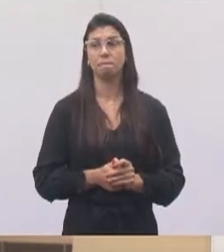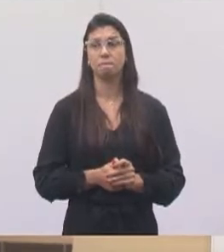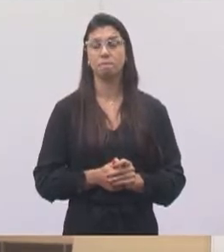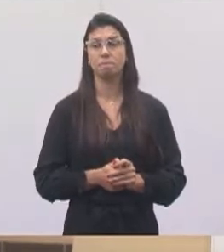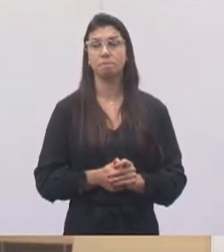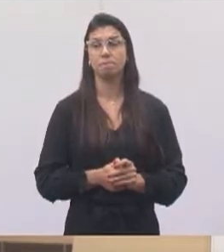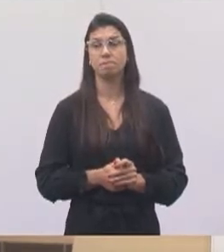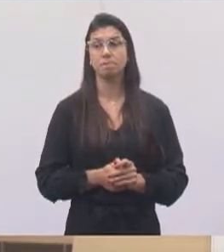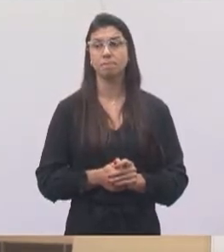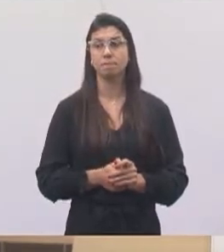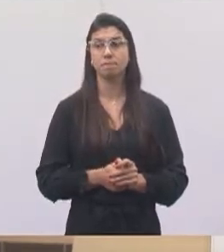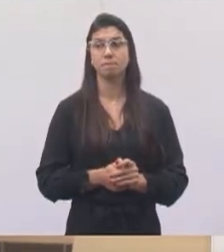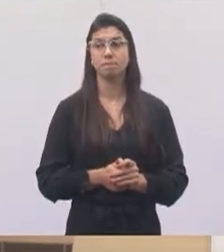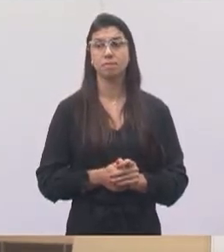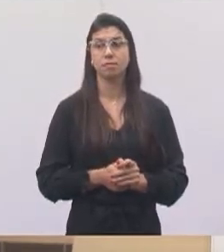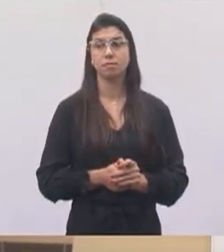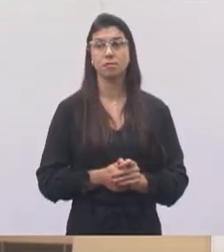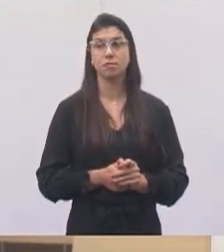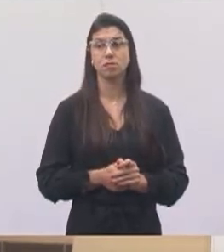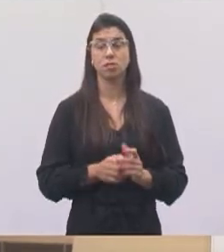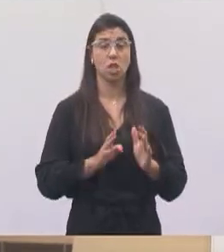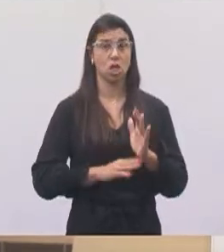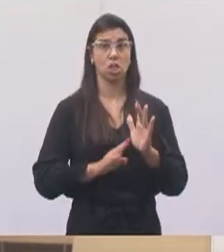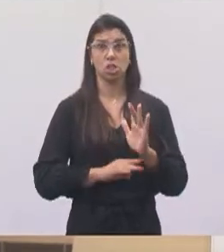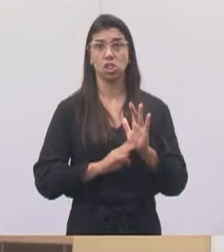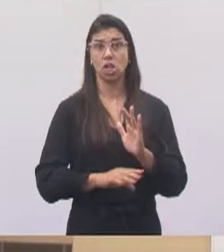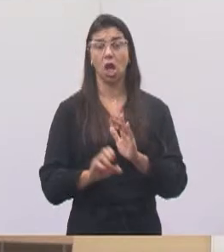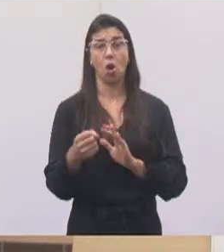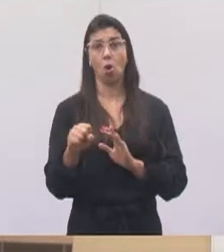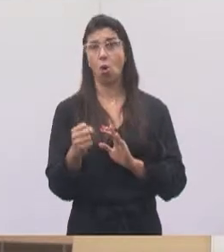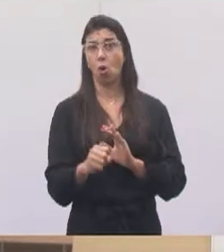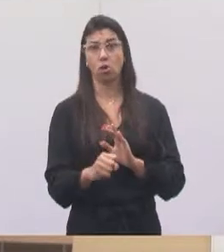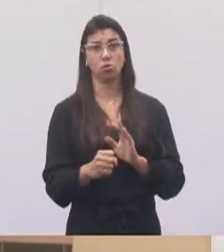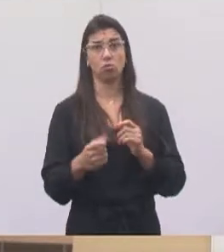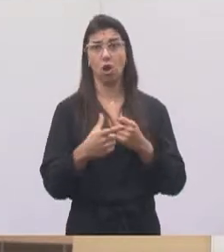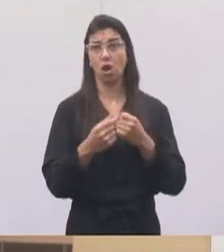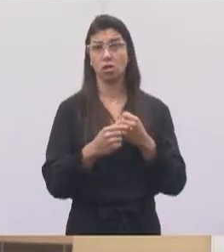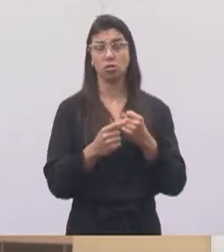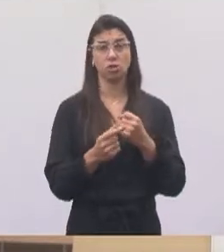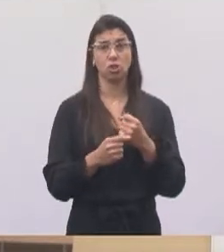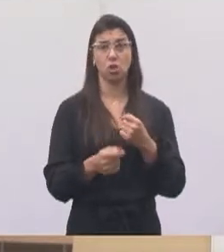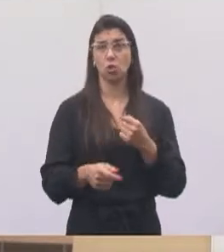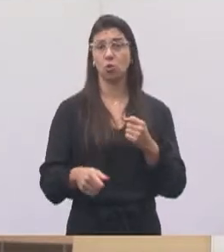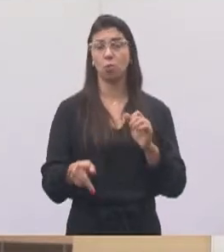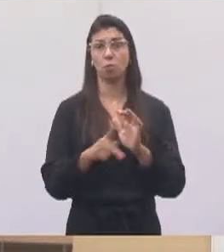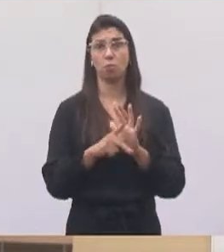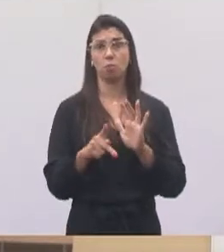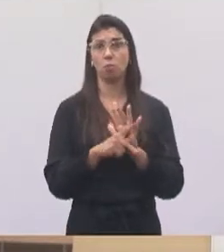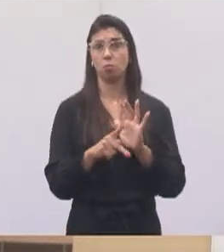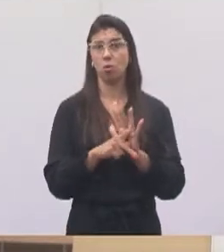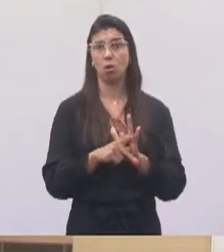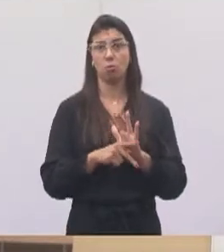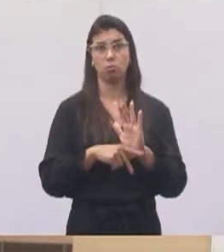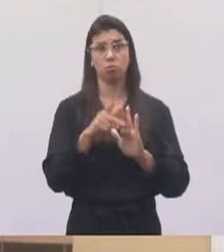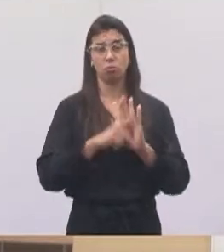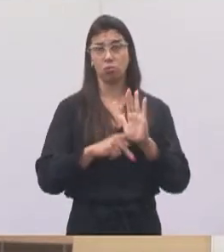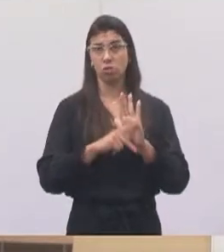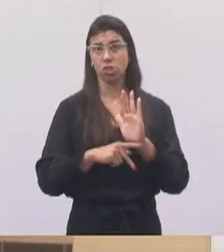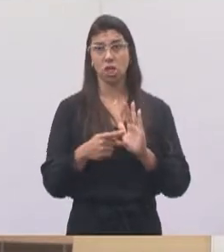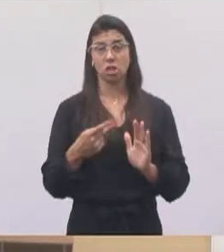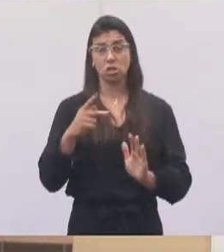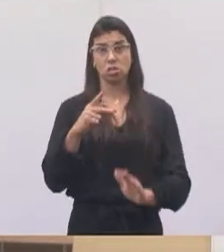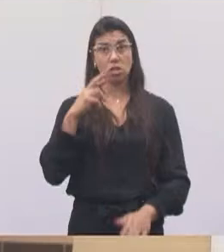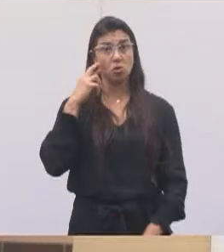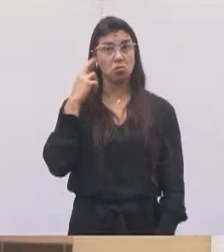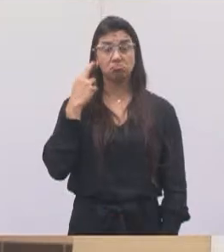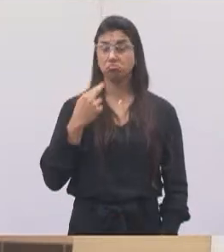né, do seu projeto, né, 8 artigos do seu projeto, eu teria mantido, porque nós estamos aqui justamente para isso, para julgar o seu